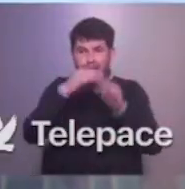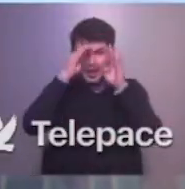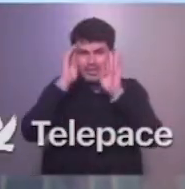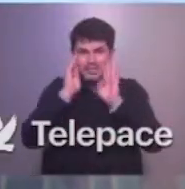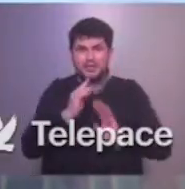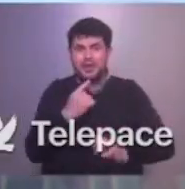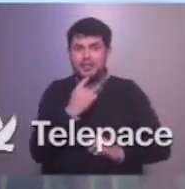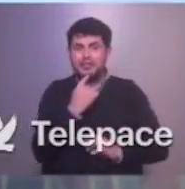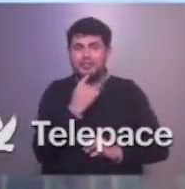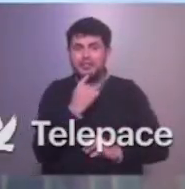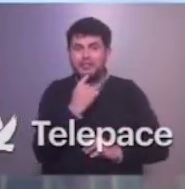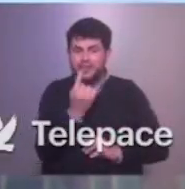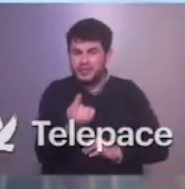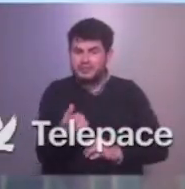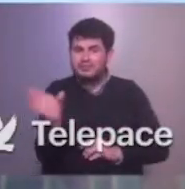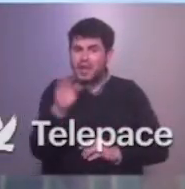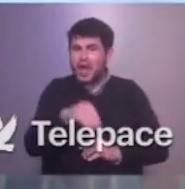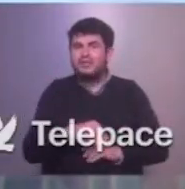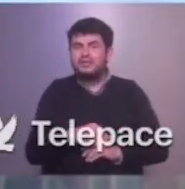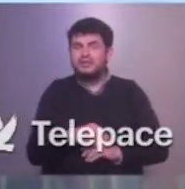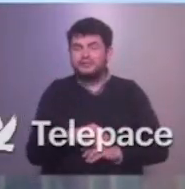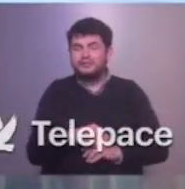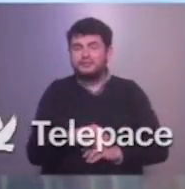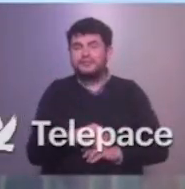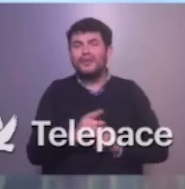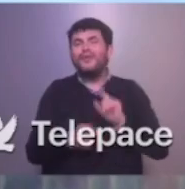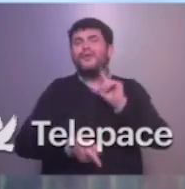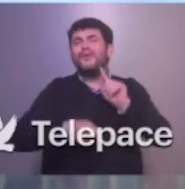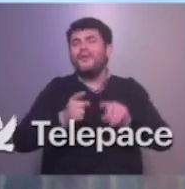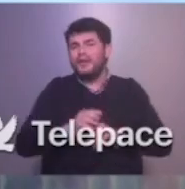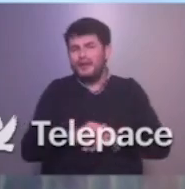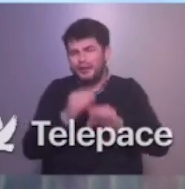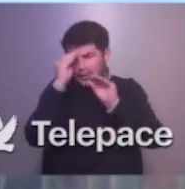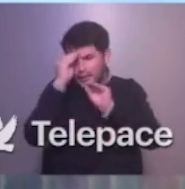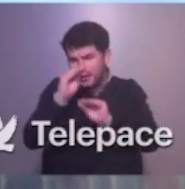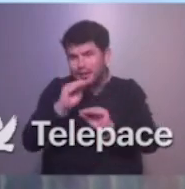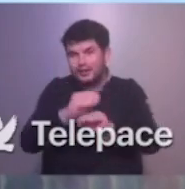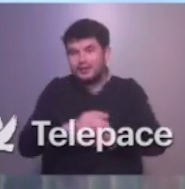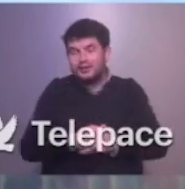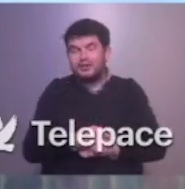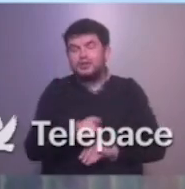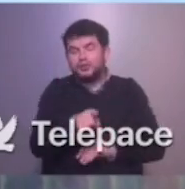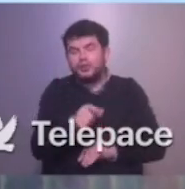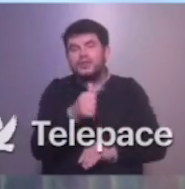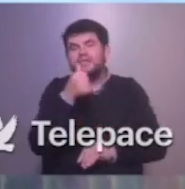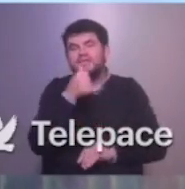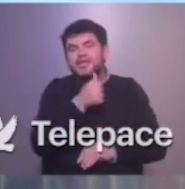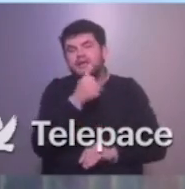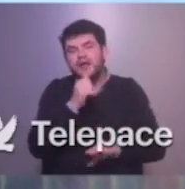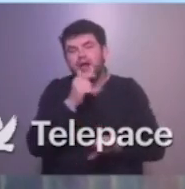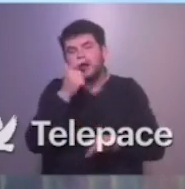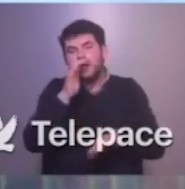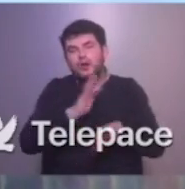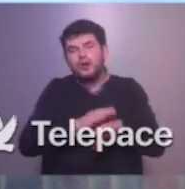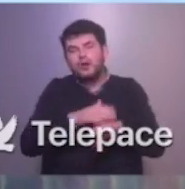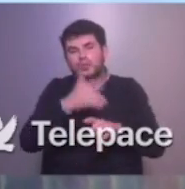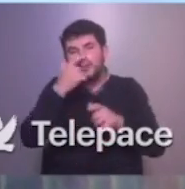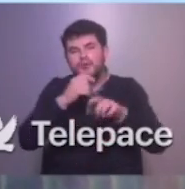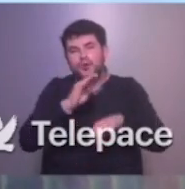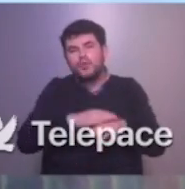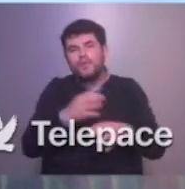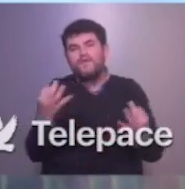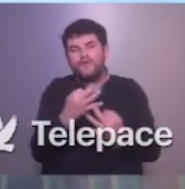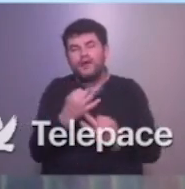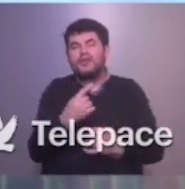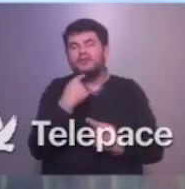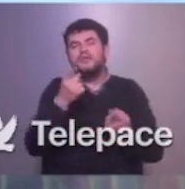Senhora foi mais adiante e acrescentou a seguinte recomendação: sacrificai-vos pelos pecadores.